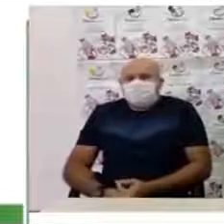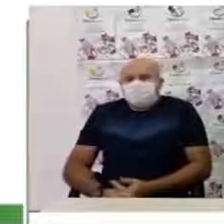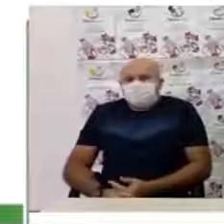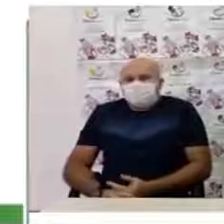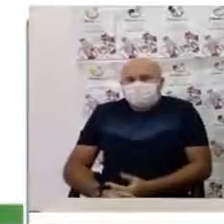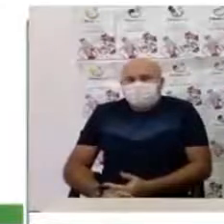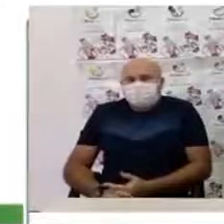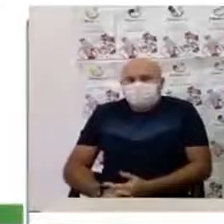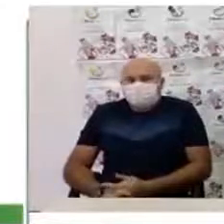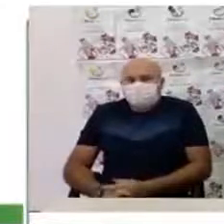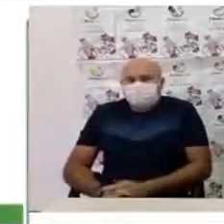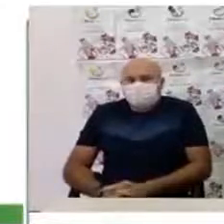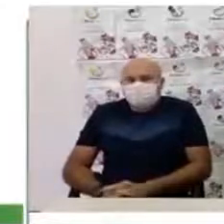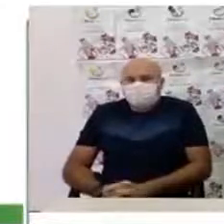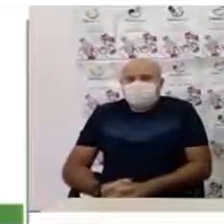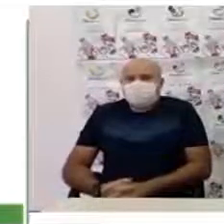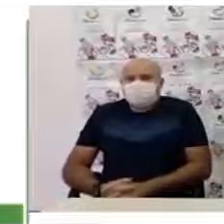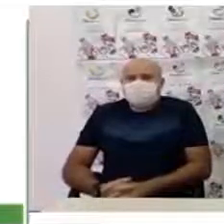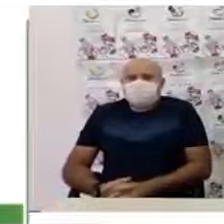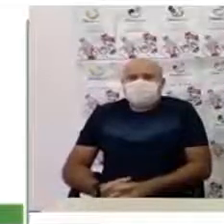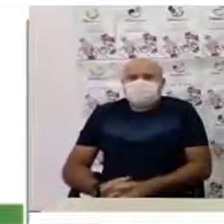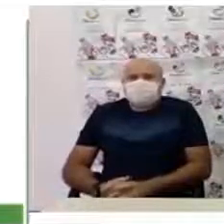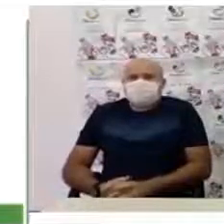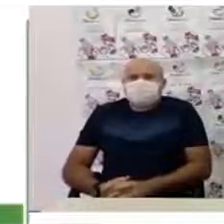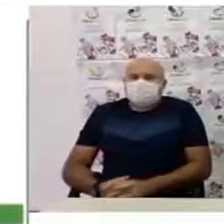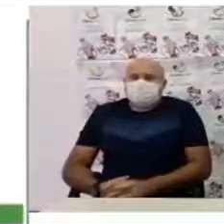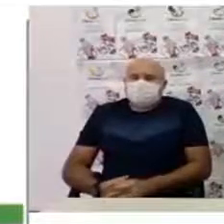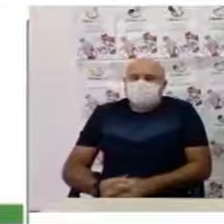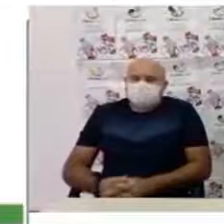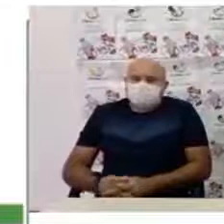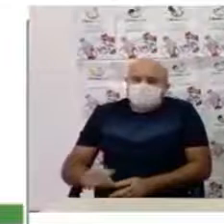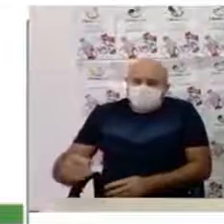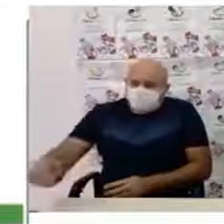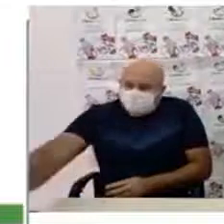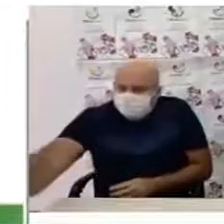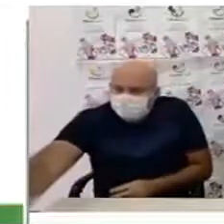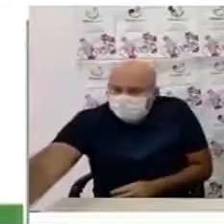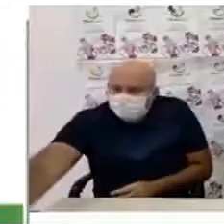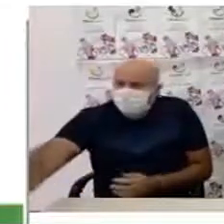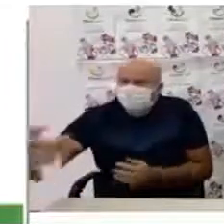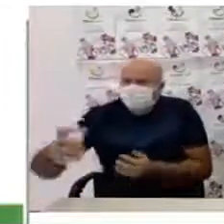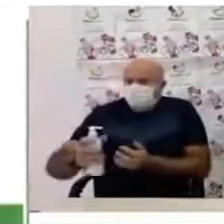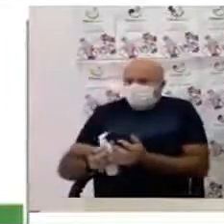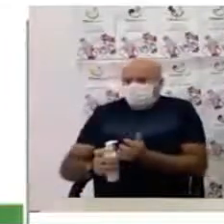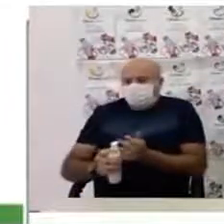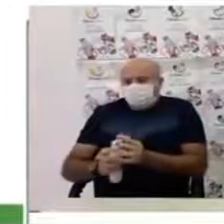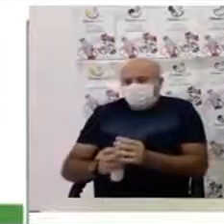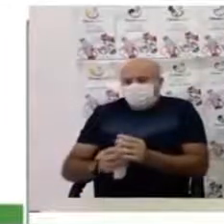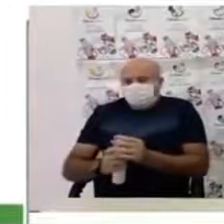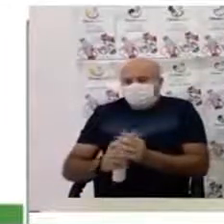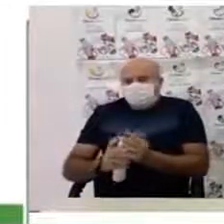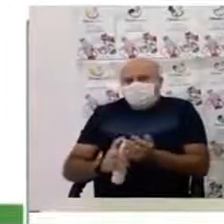não destrói o núcleo do átomo. Ora, você pode observar pelo modelo